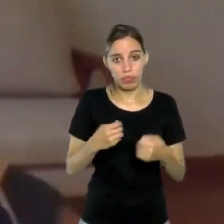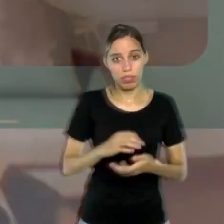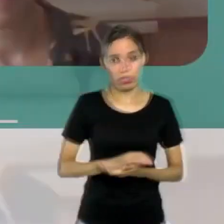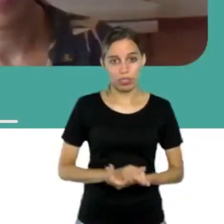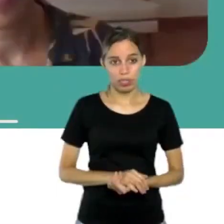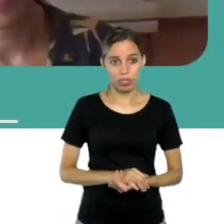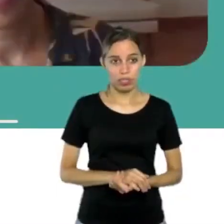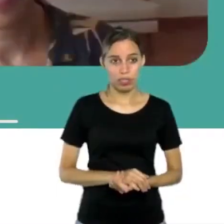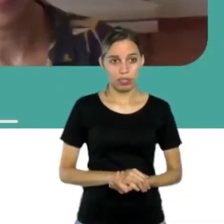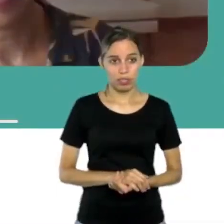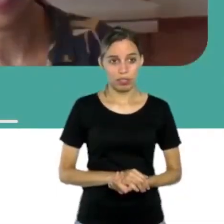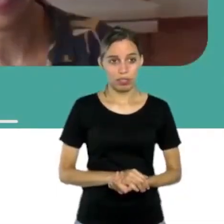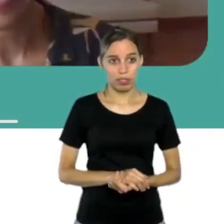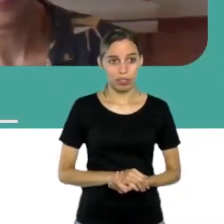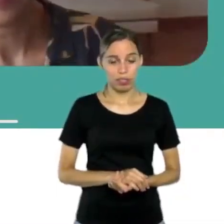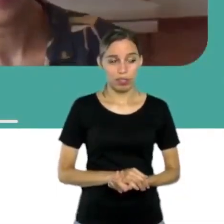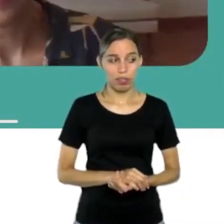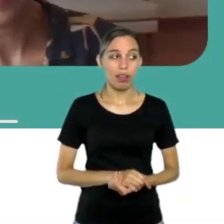Essa é uma carta.